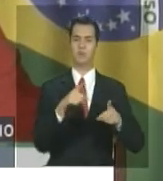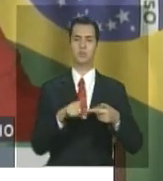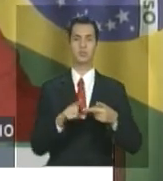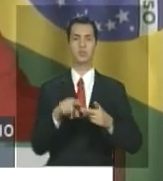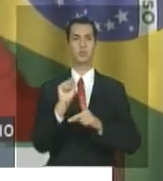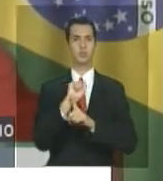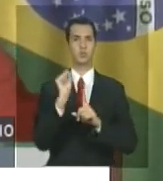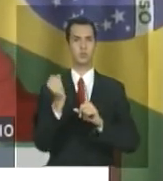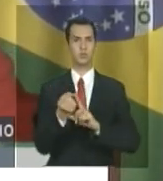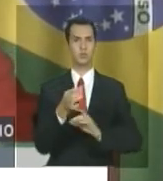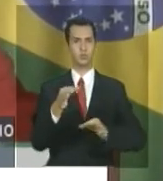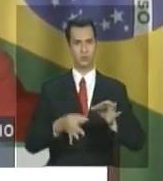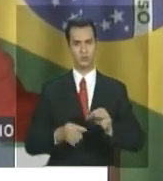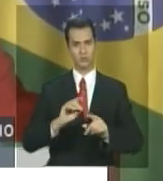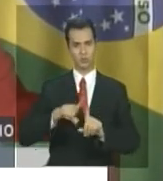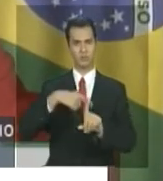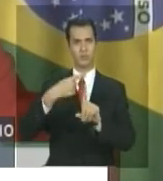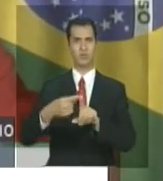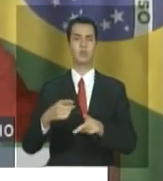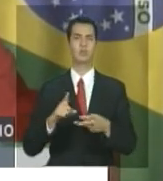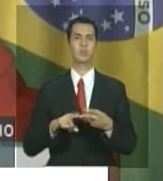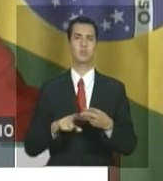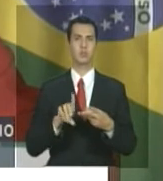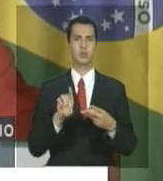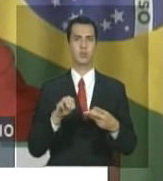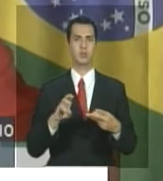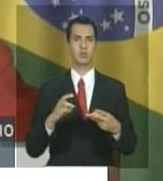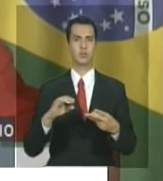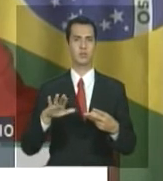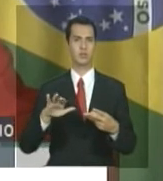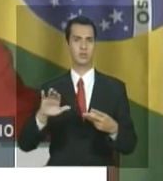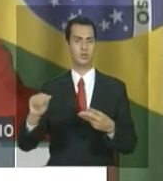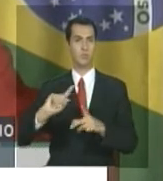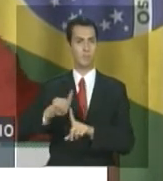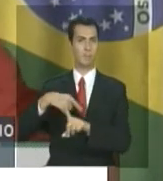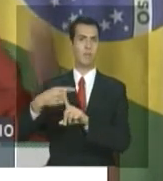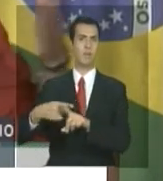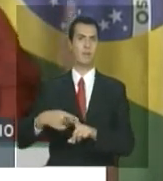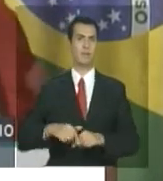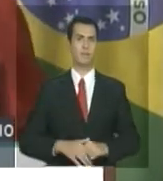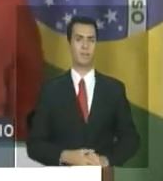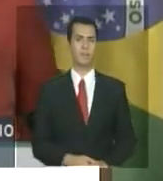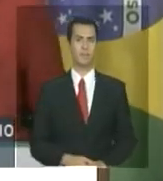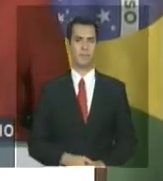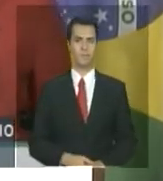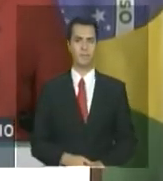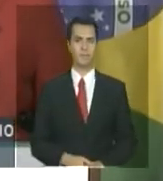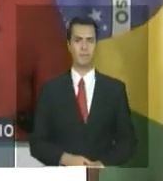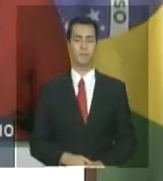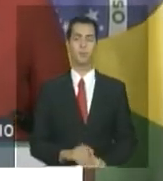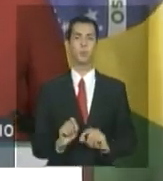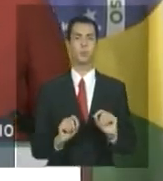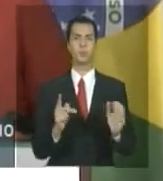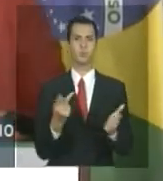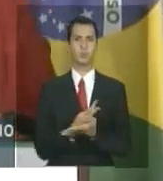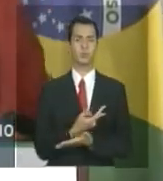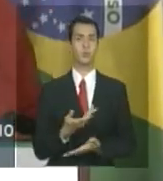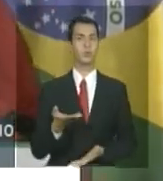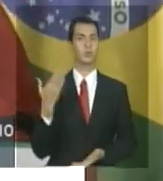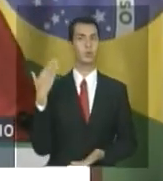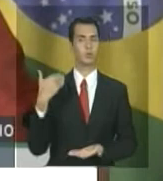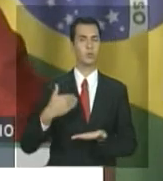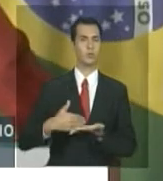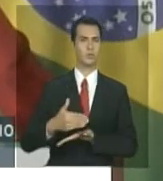social e mais democracia. Isso fez com que, desde a época do presidente Lula até